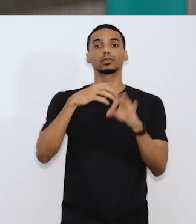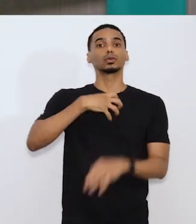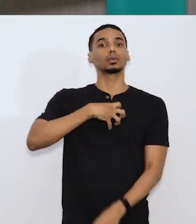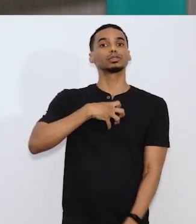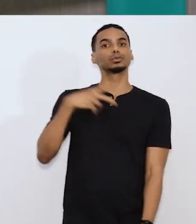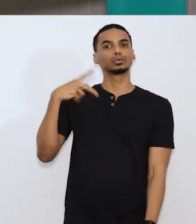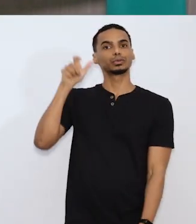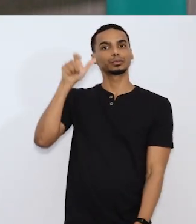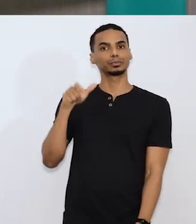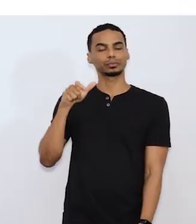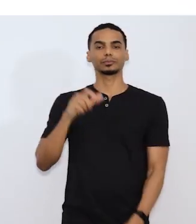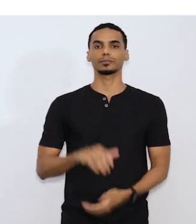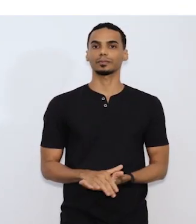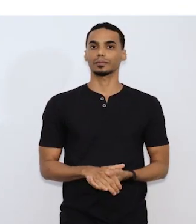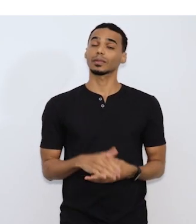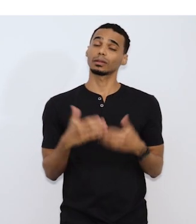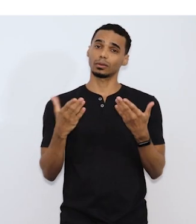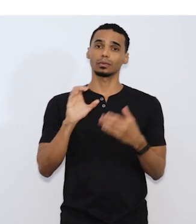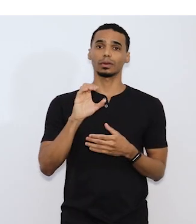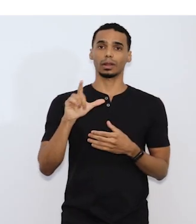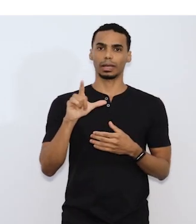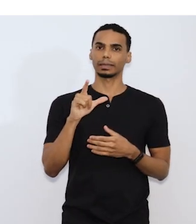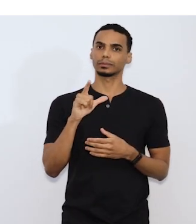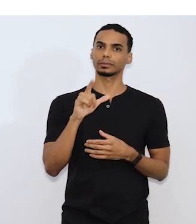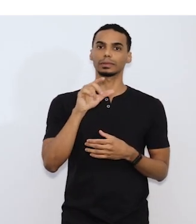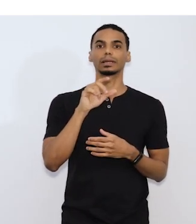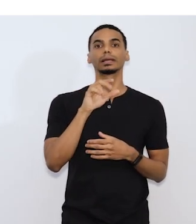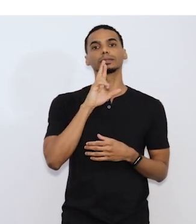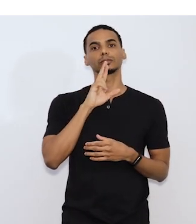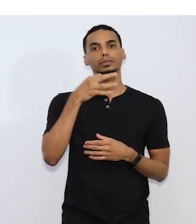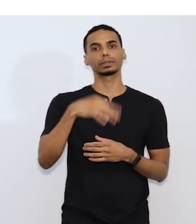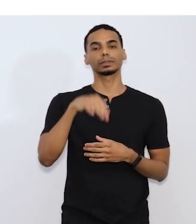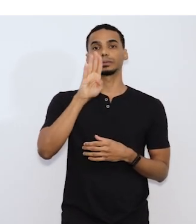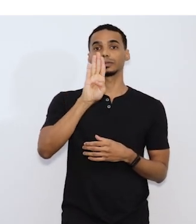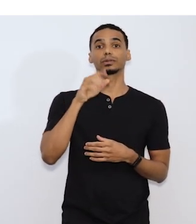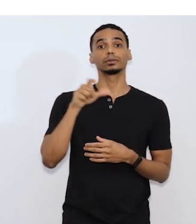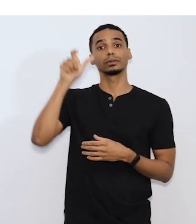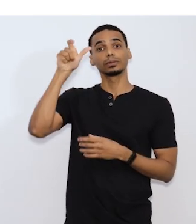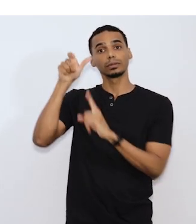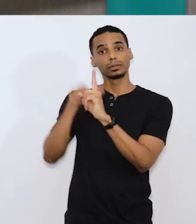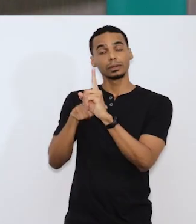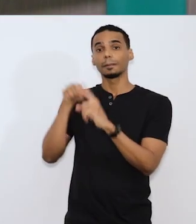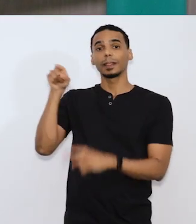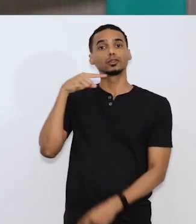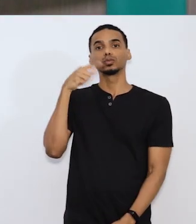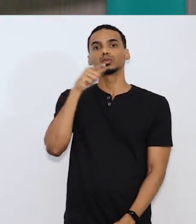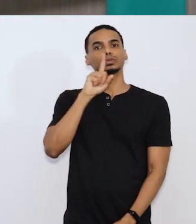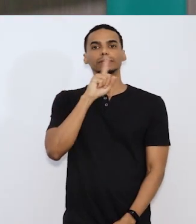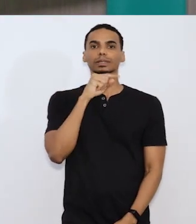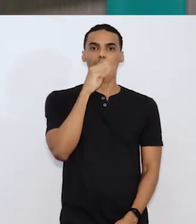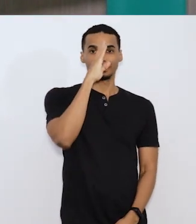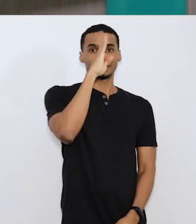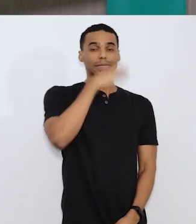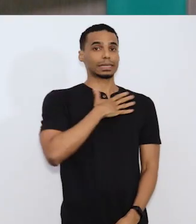de Dentinho? E aí, obviamente, vocês responderam para mim a letra B, quando vocês me dizem que Dentinho não atendeu às expectativas